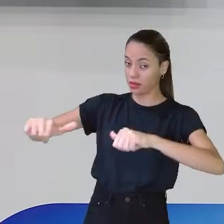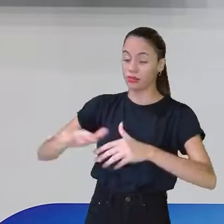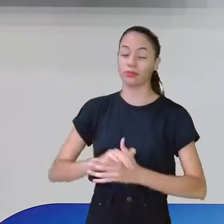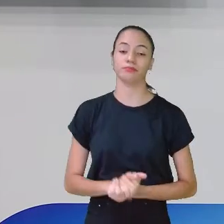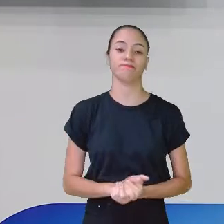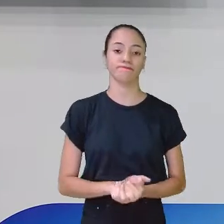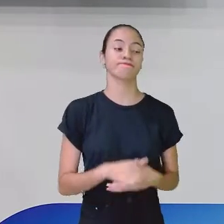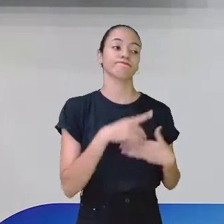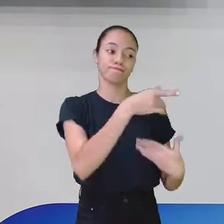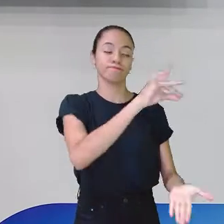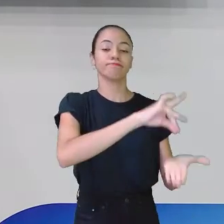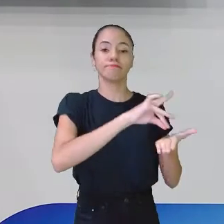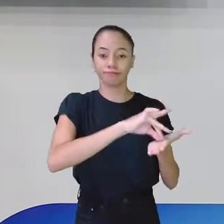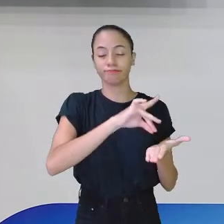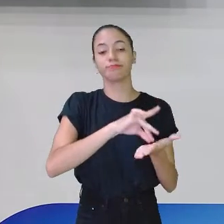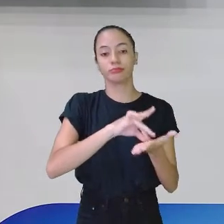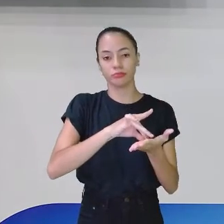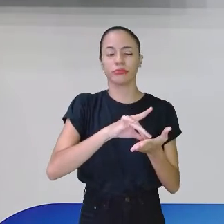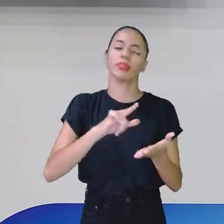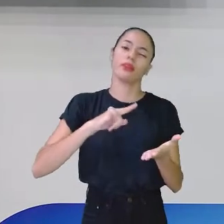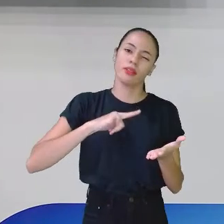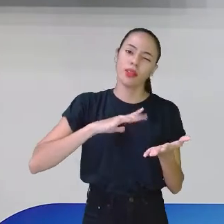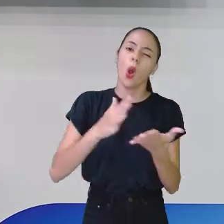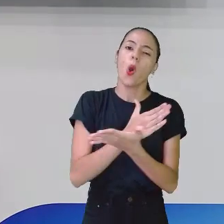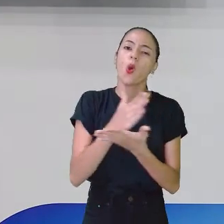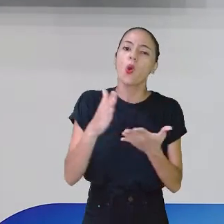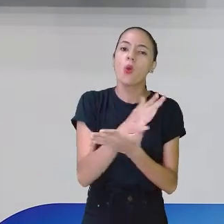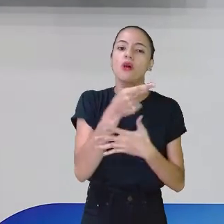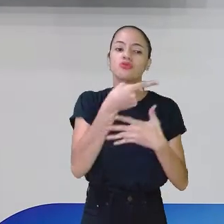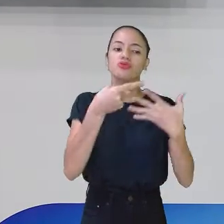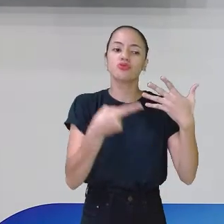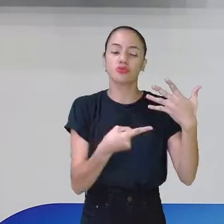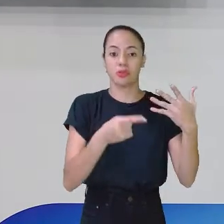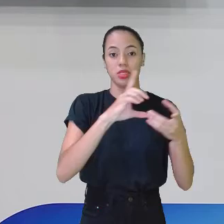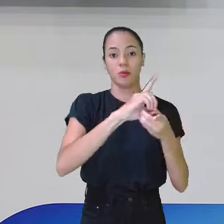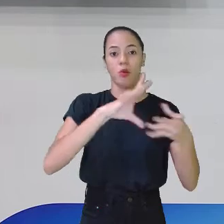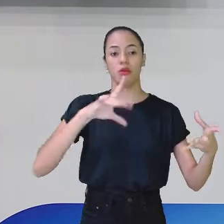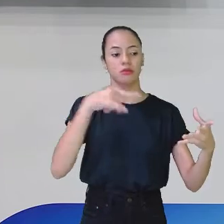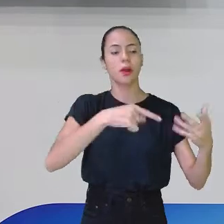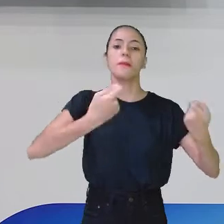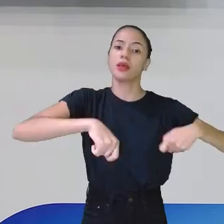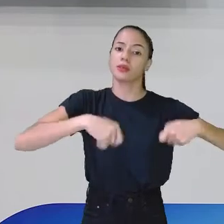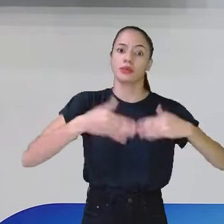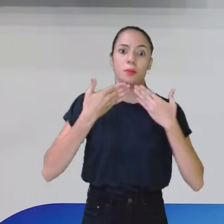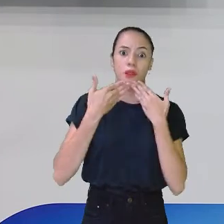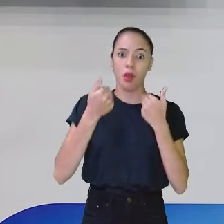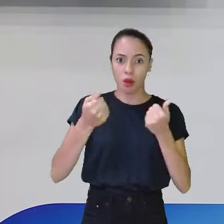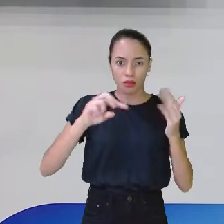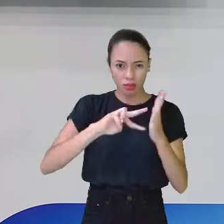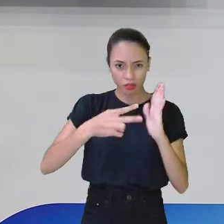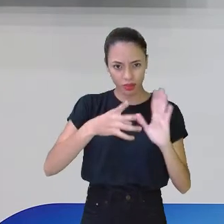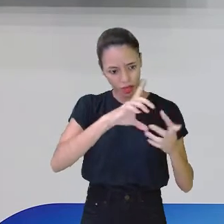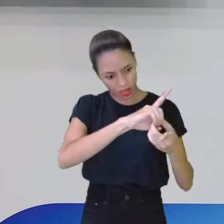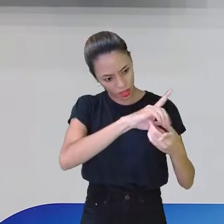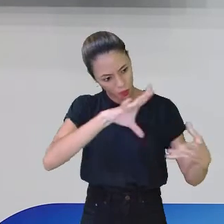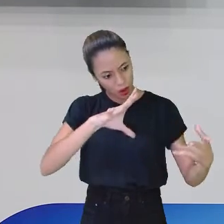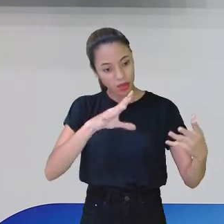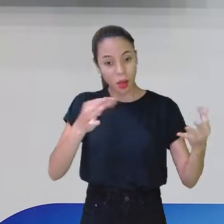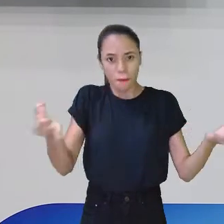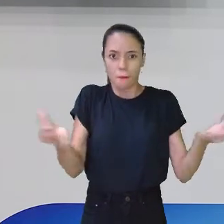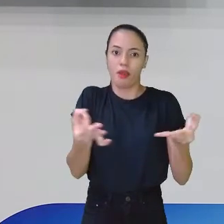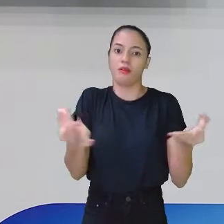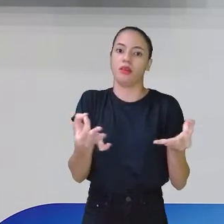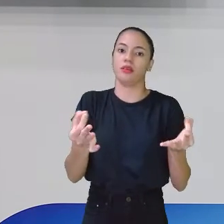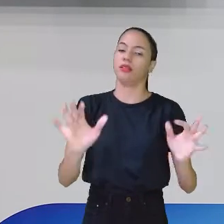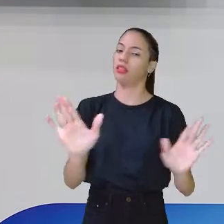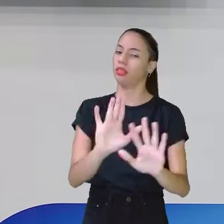democracia, claro que tem coisas que a gente pode melhorar, né? Ela não é em todo perfeita, né? Mas